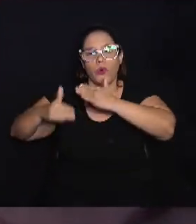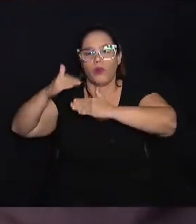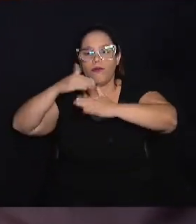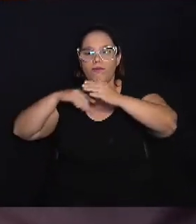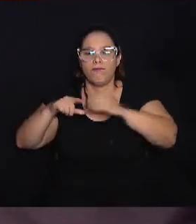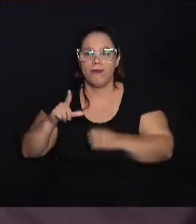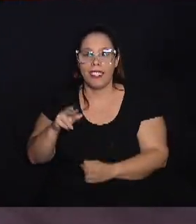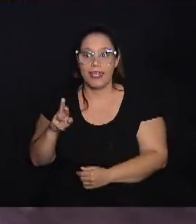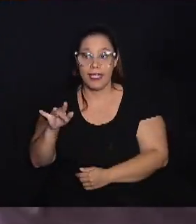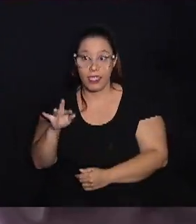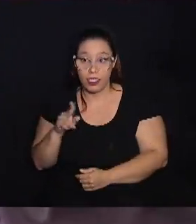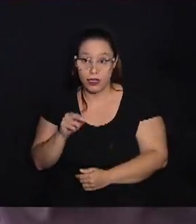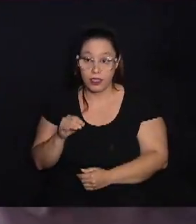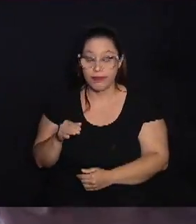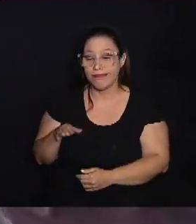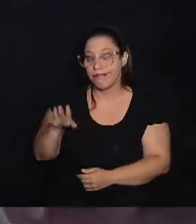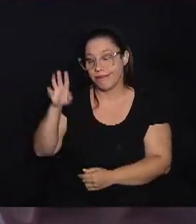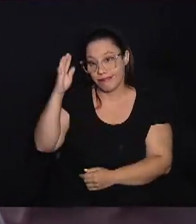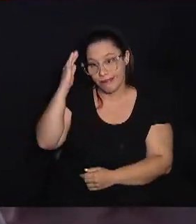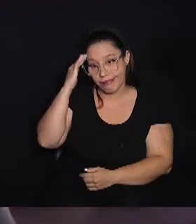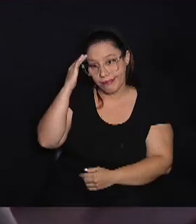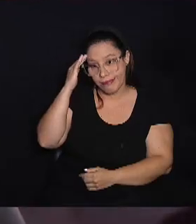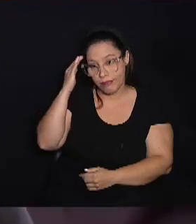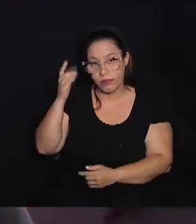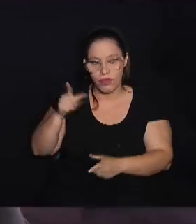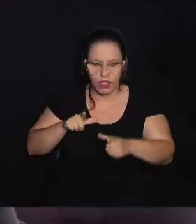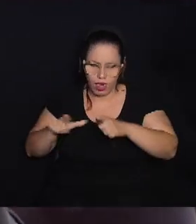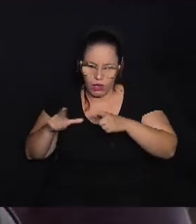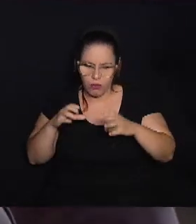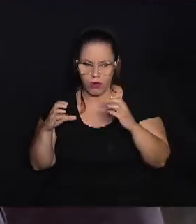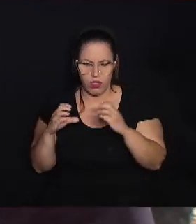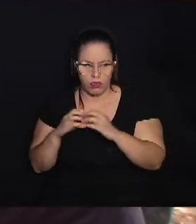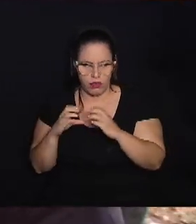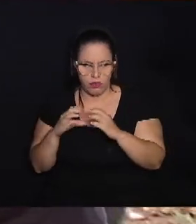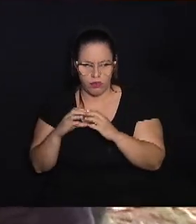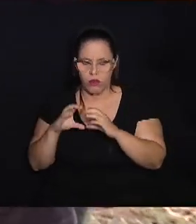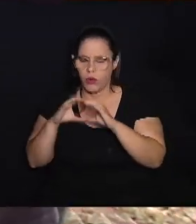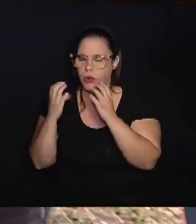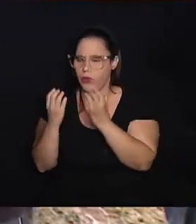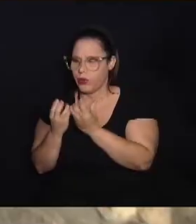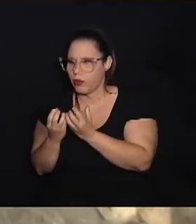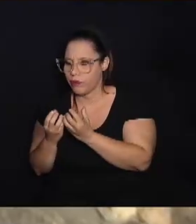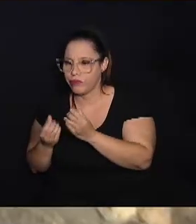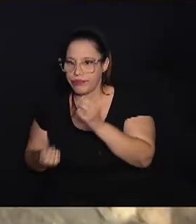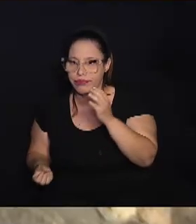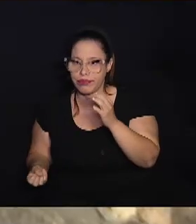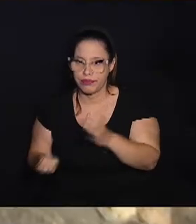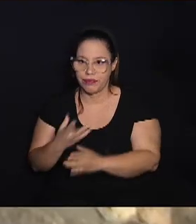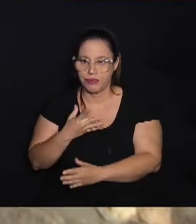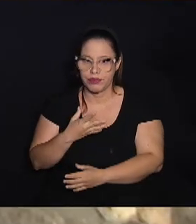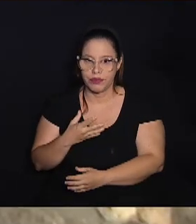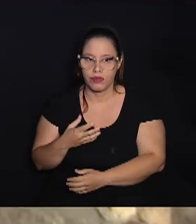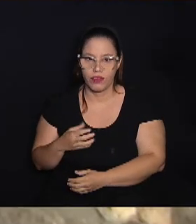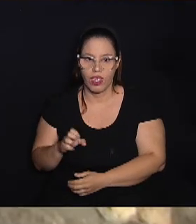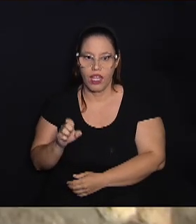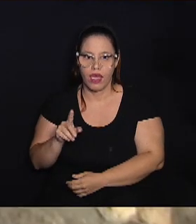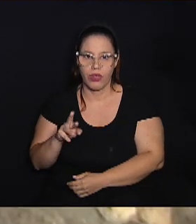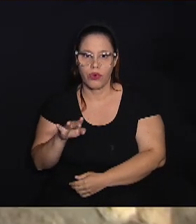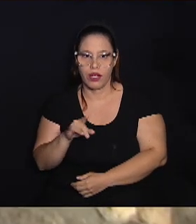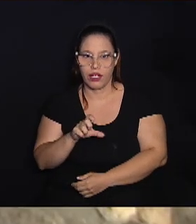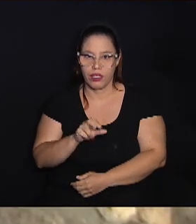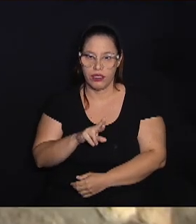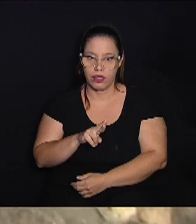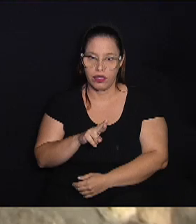liderança, autoconhecimento, trabalho em equipe, comunicação e iniciativa. A Academia Educar é um projeto que